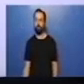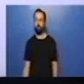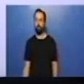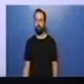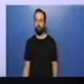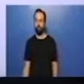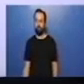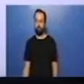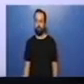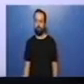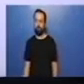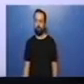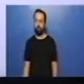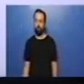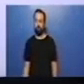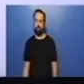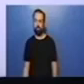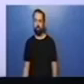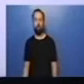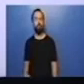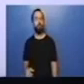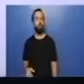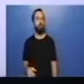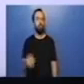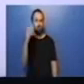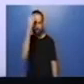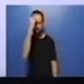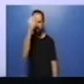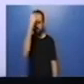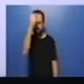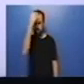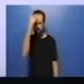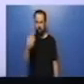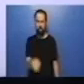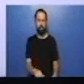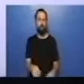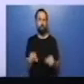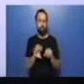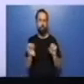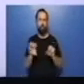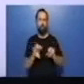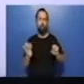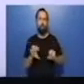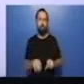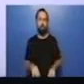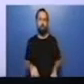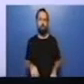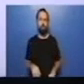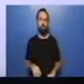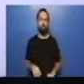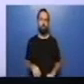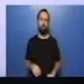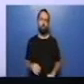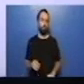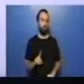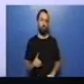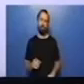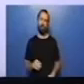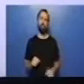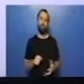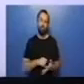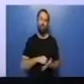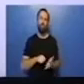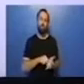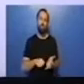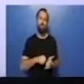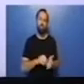E vocês vão perguntar, eu vou ter que ficar decorando fórmula? Não, vocês vão fazendo exercício, acaba lembrando. Não precisa ficar